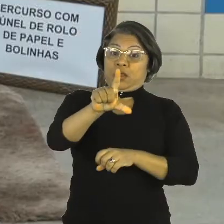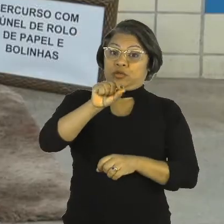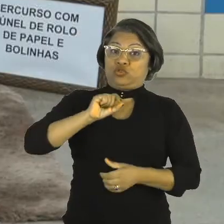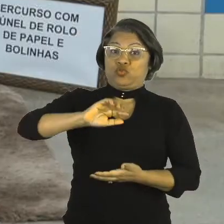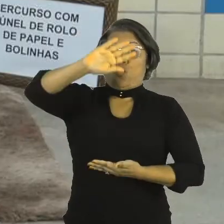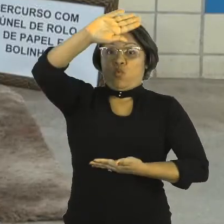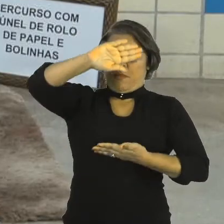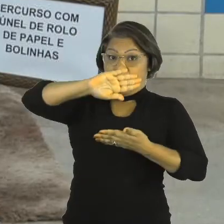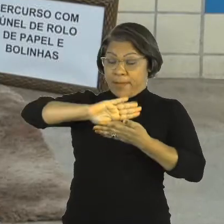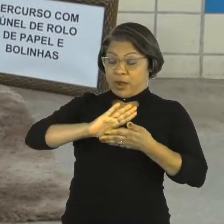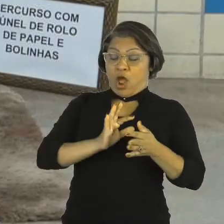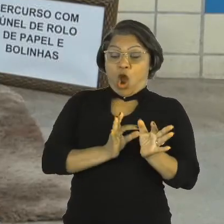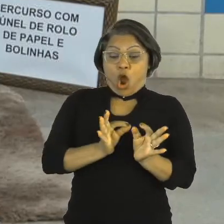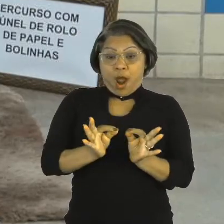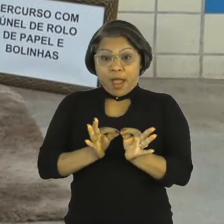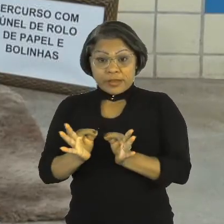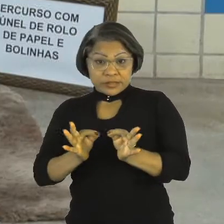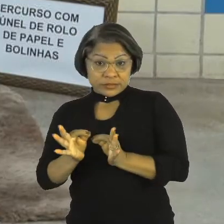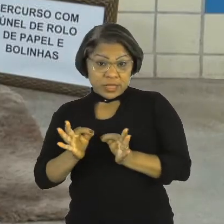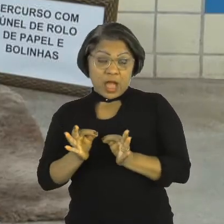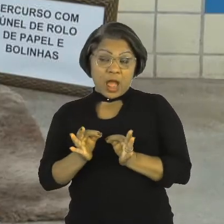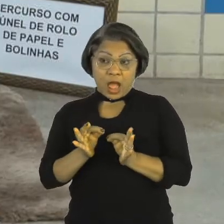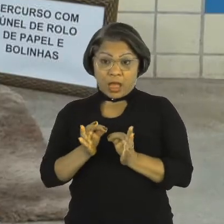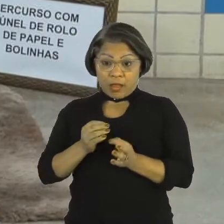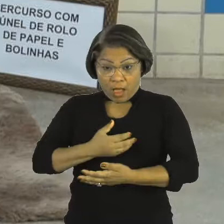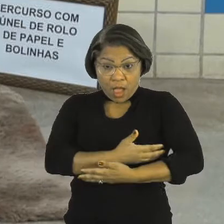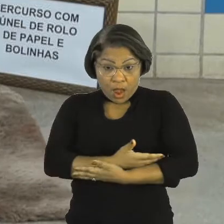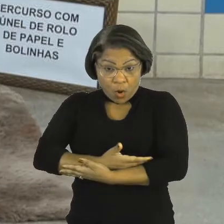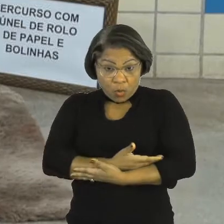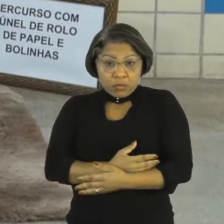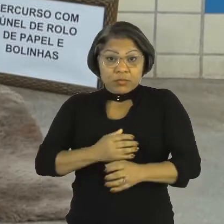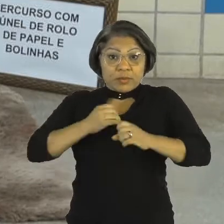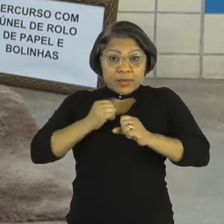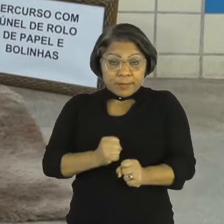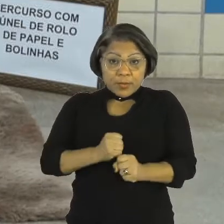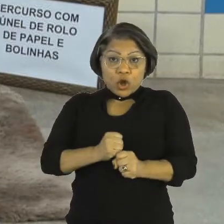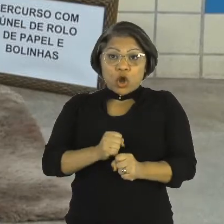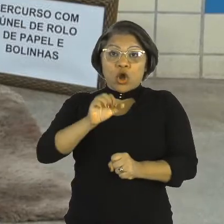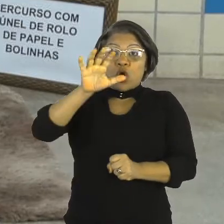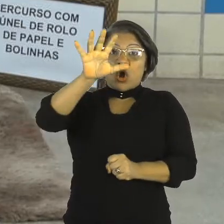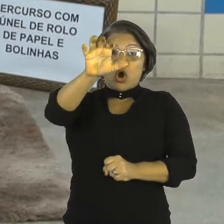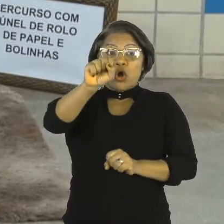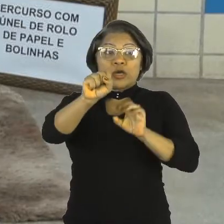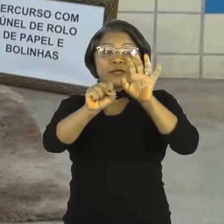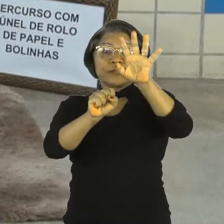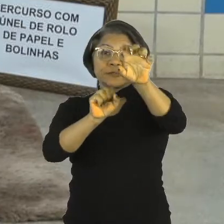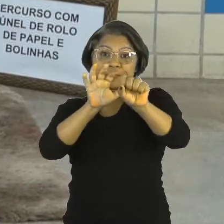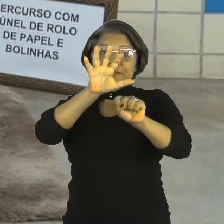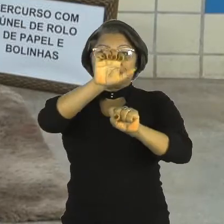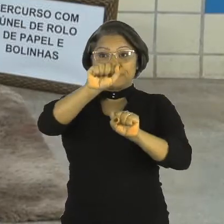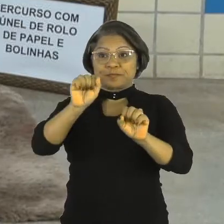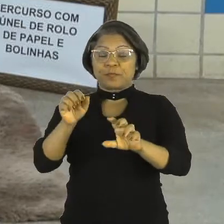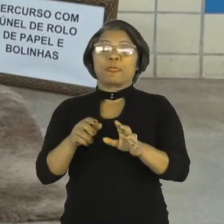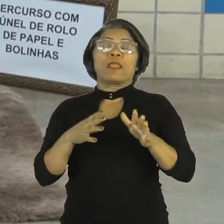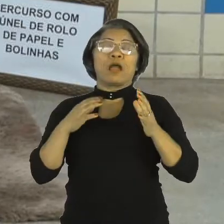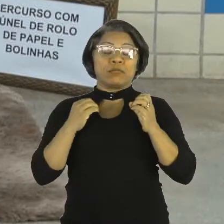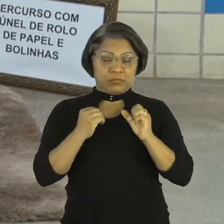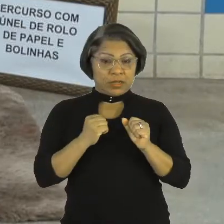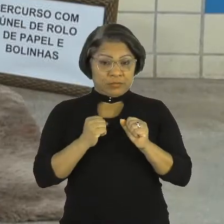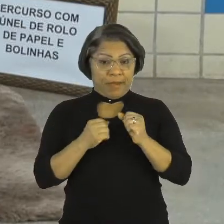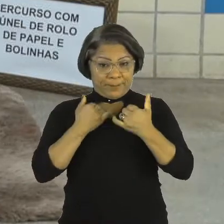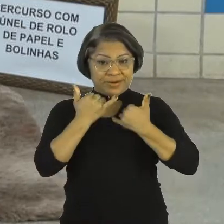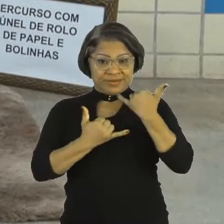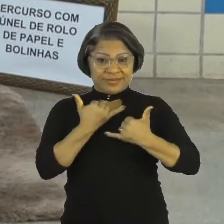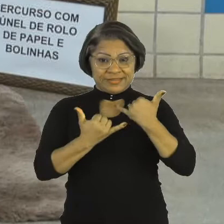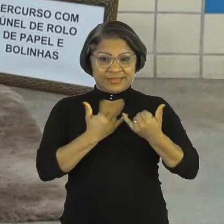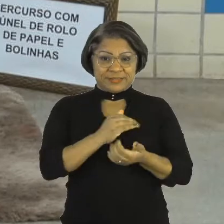ser organizado à altura do seu bebê, de forma que ele possa explorar essa brincadeira. Então,